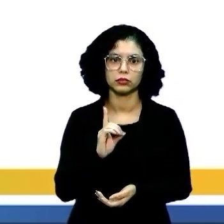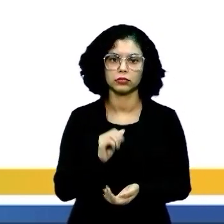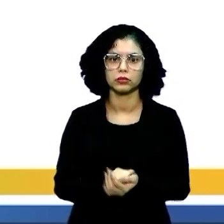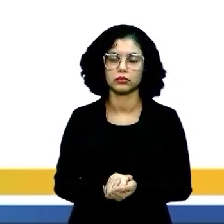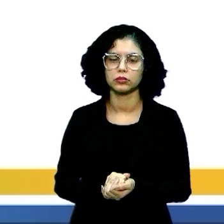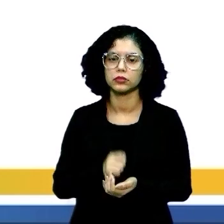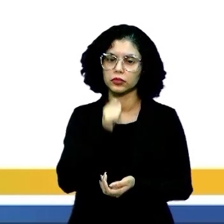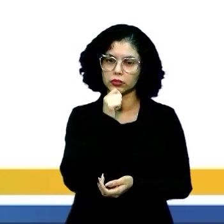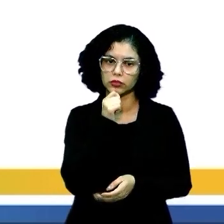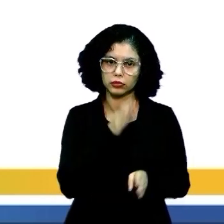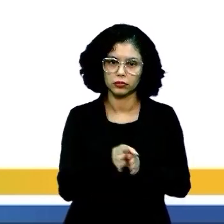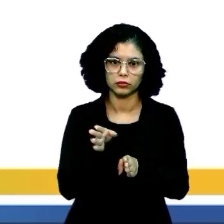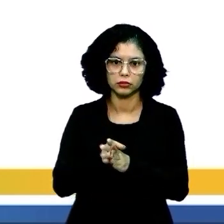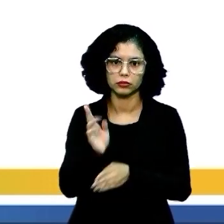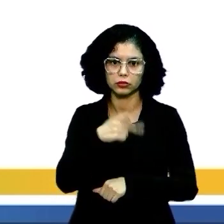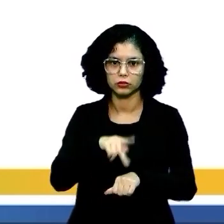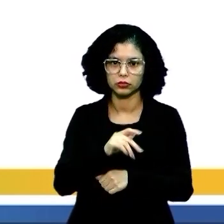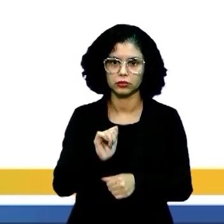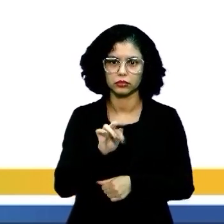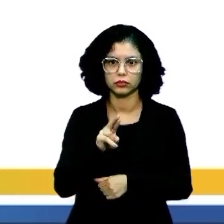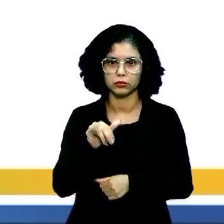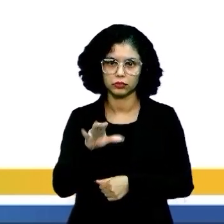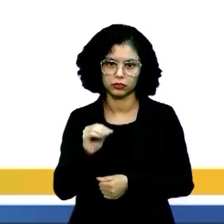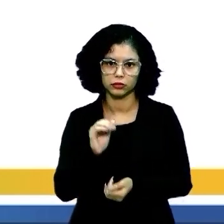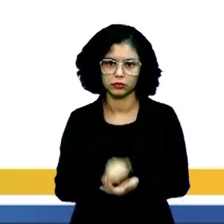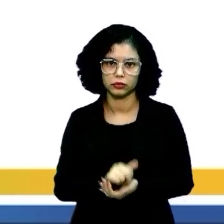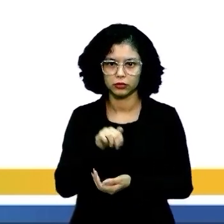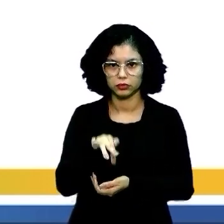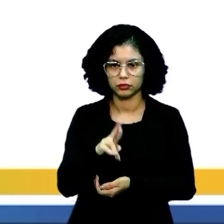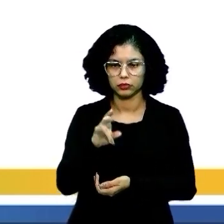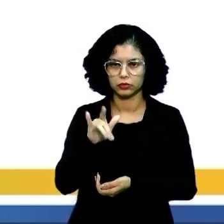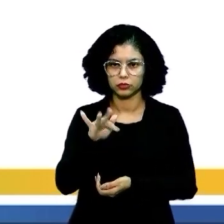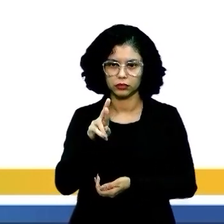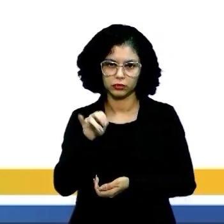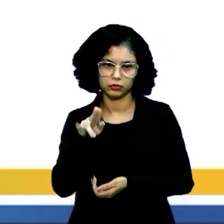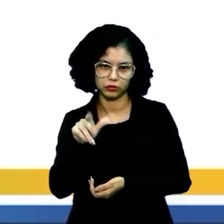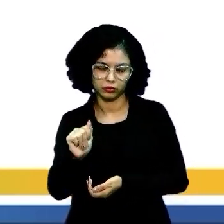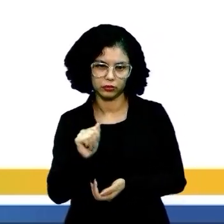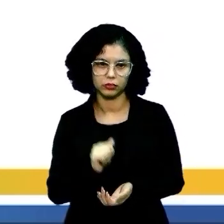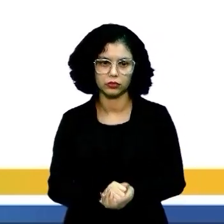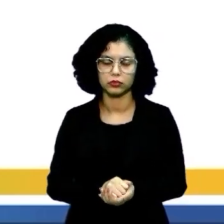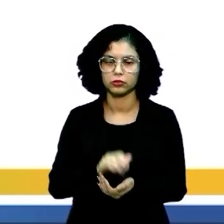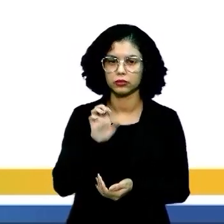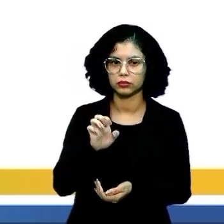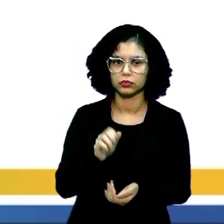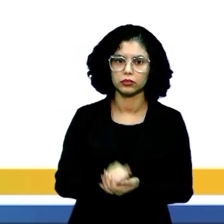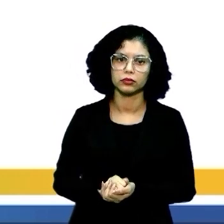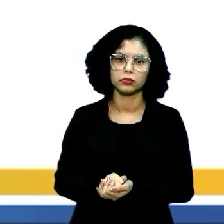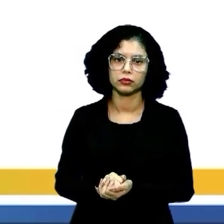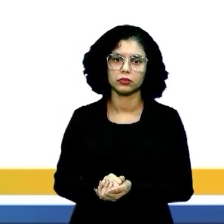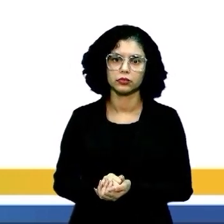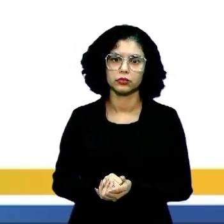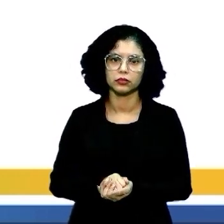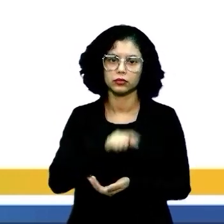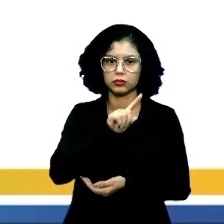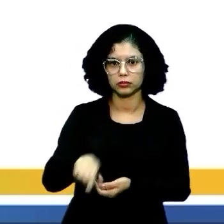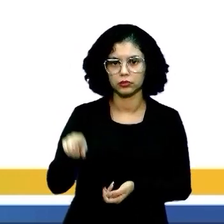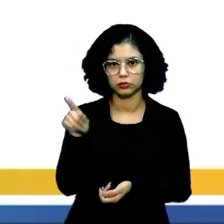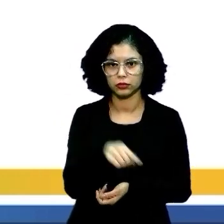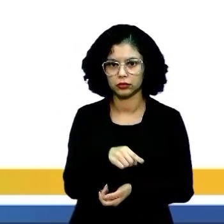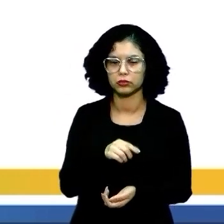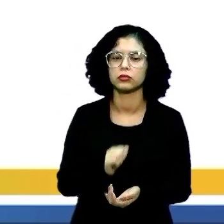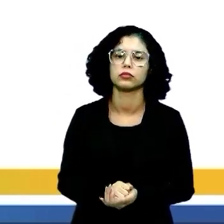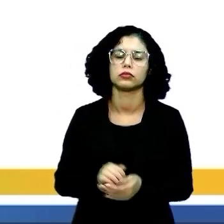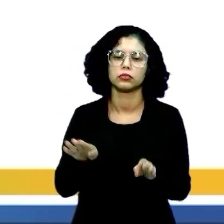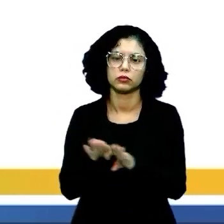D, consolida-se como país árabe anti-americanista. Ou letra E, o Irã executa